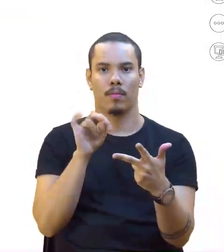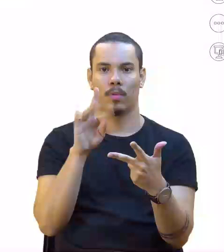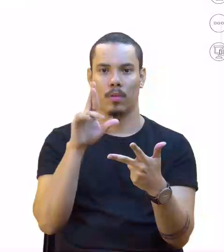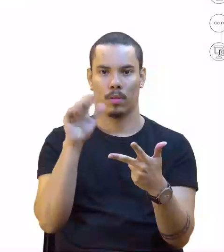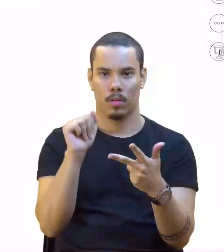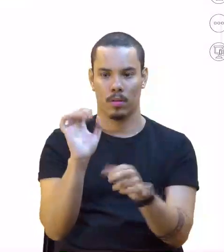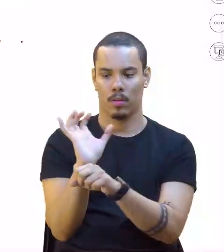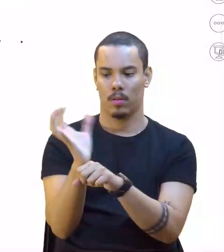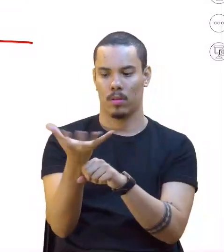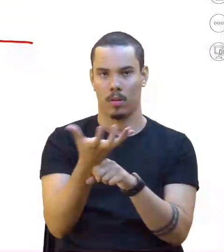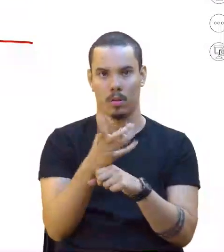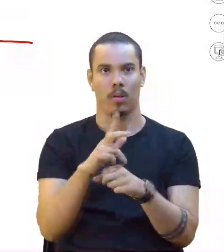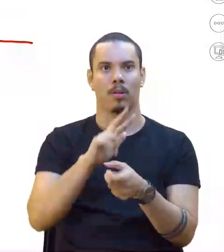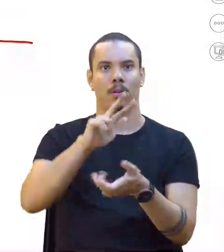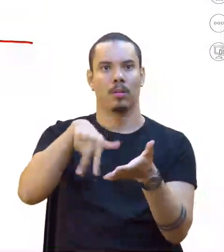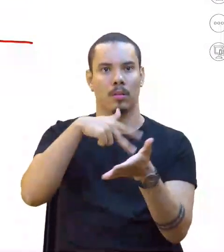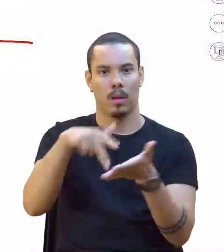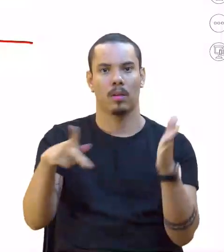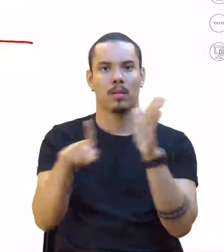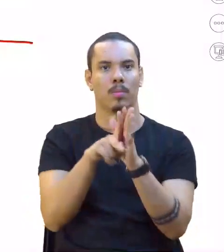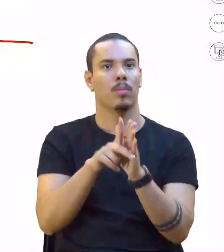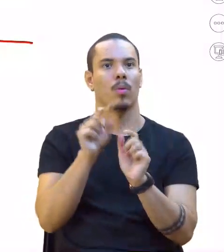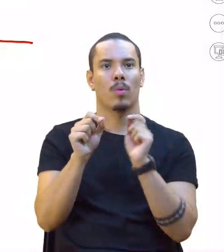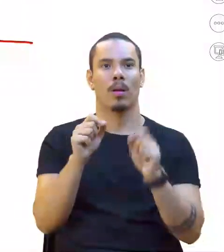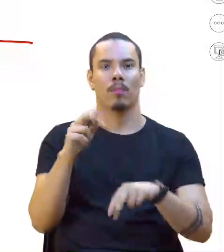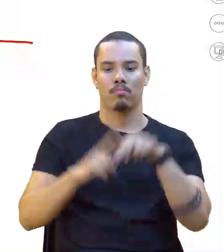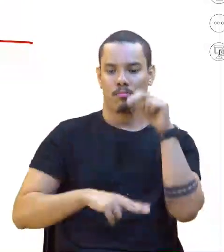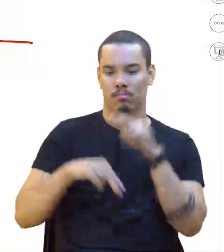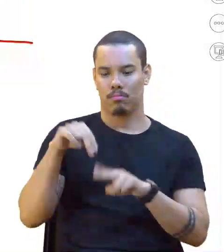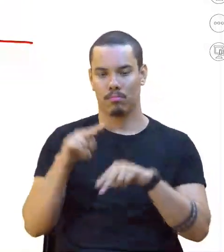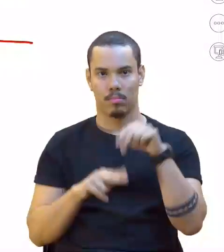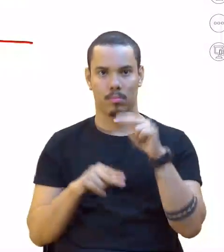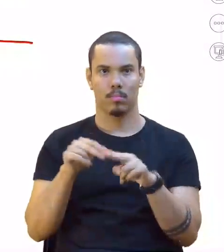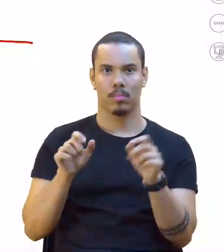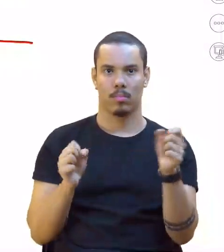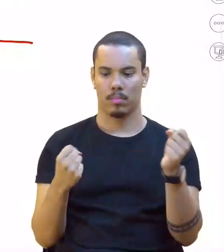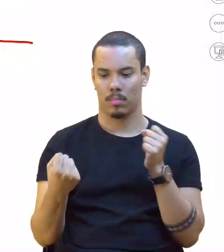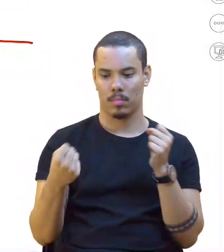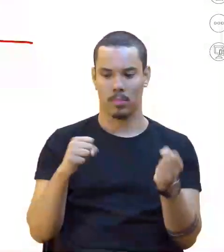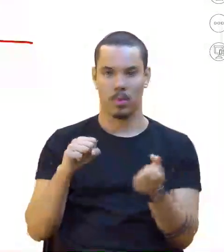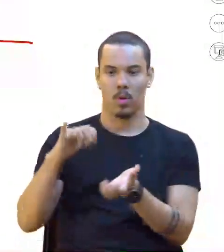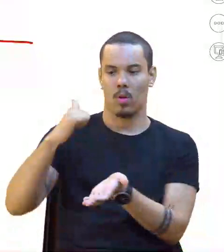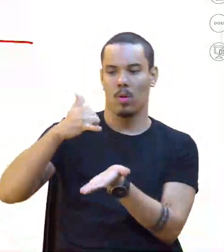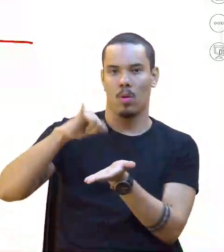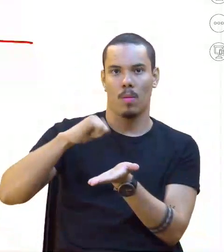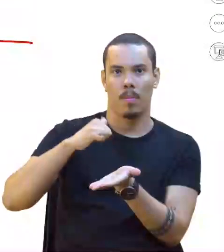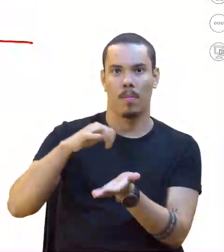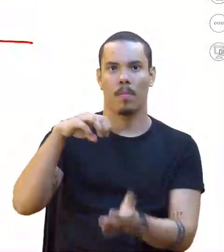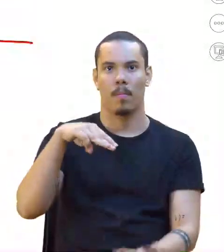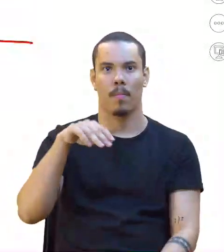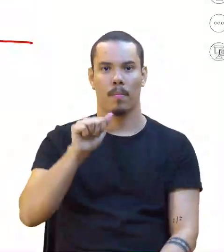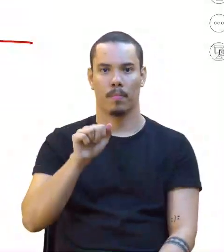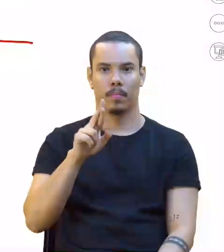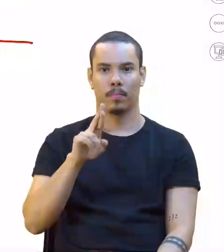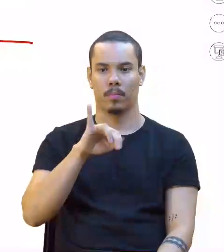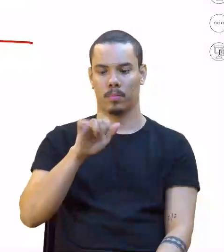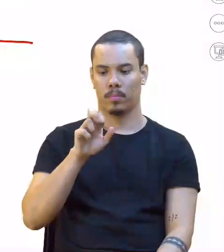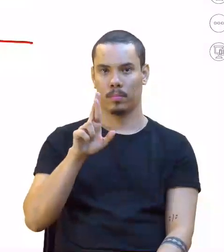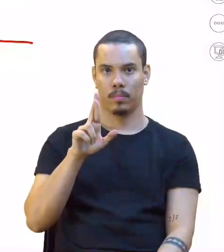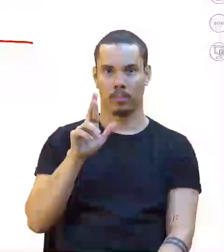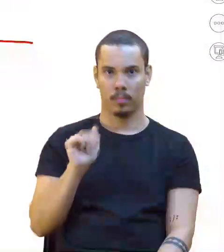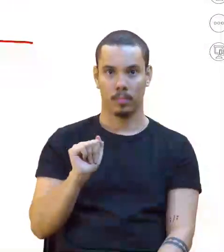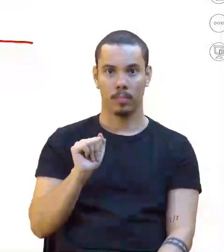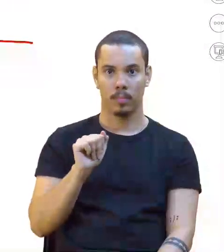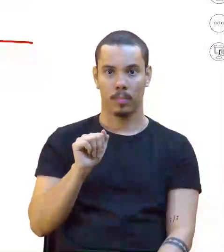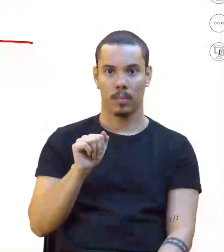festas e danças típicas do norte são o carimbó, a ciranda, o boi-bumbá e marujada. Alguém aí